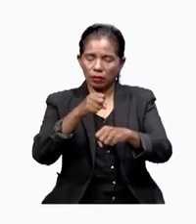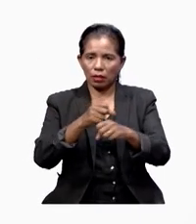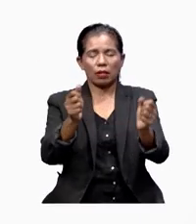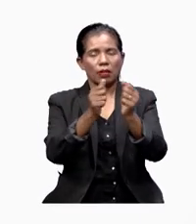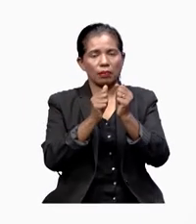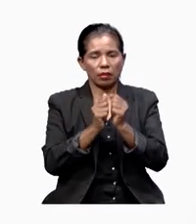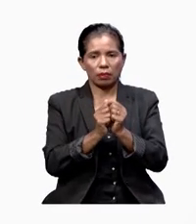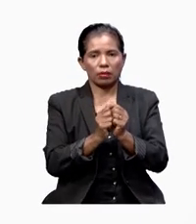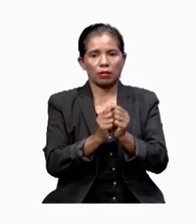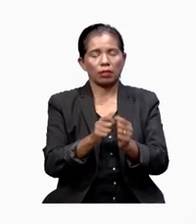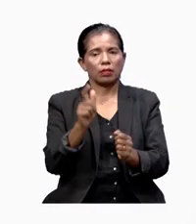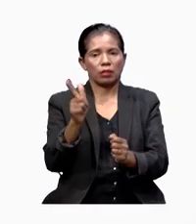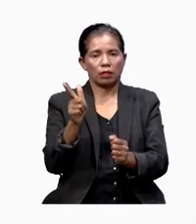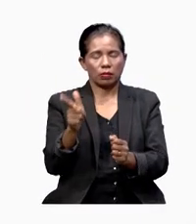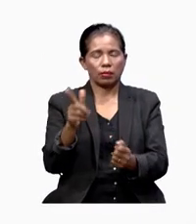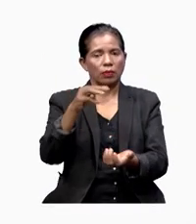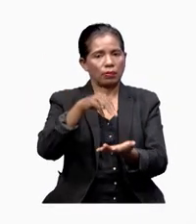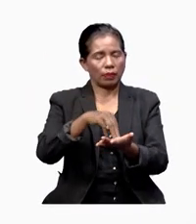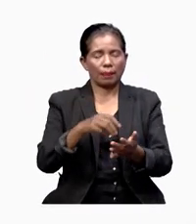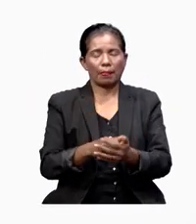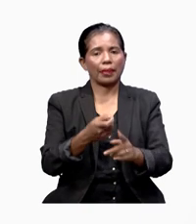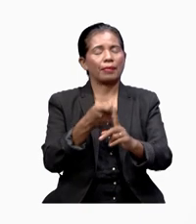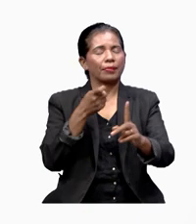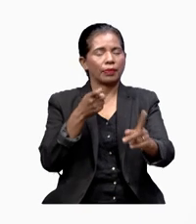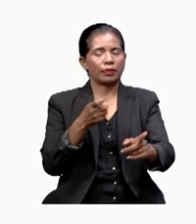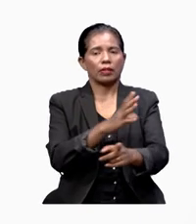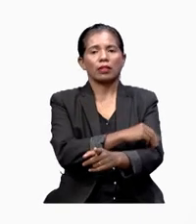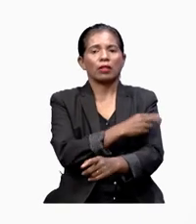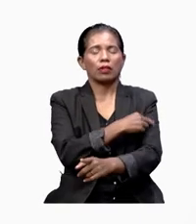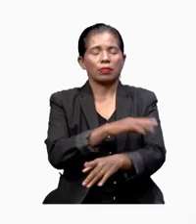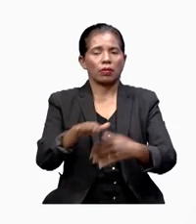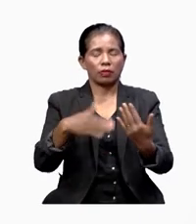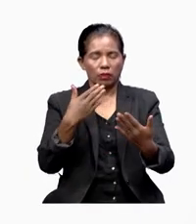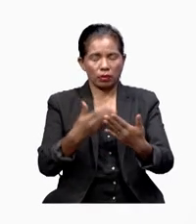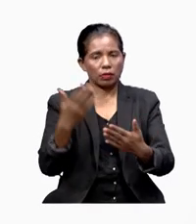mutu dólar americano tokon ronolo husi total divide ne hospital Sira e